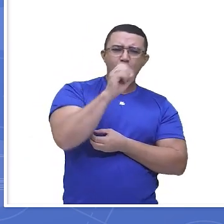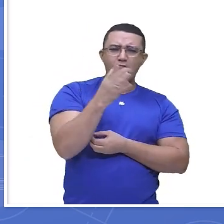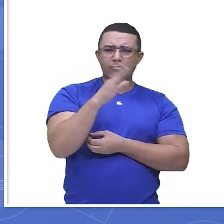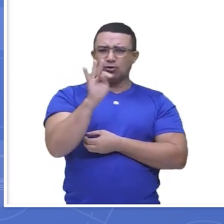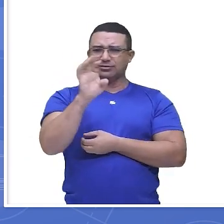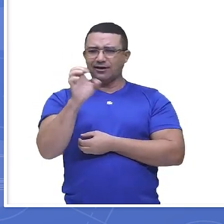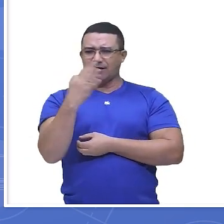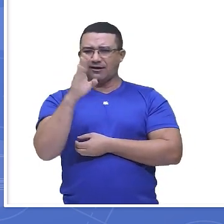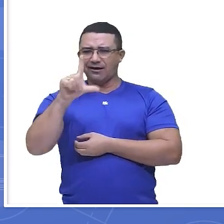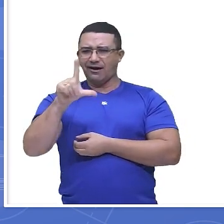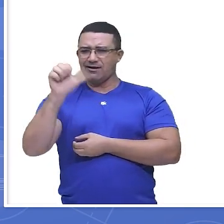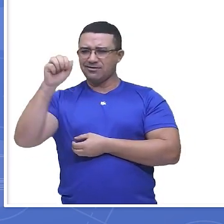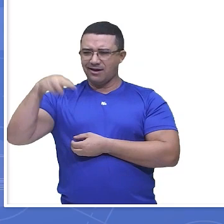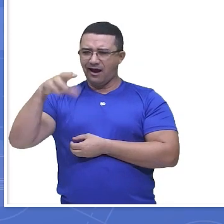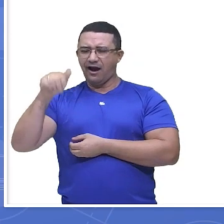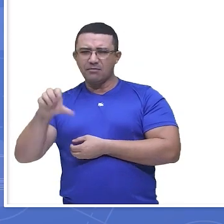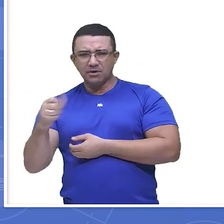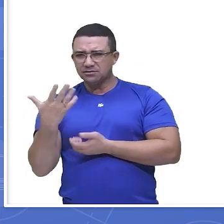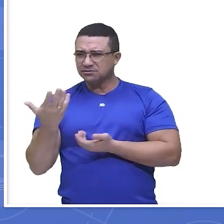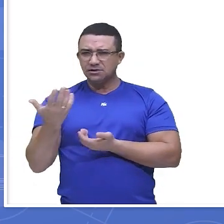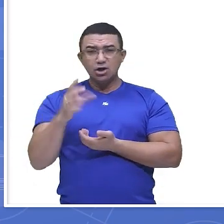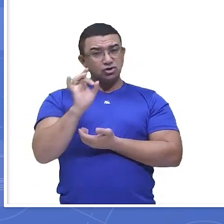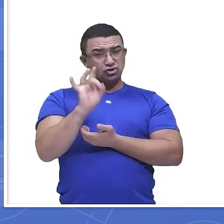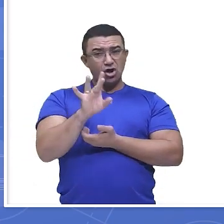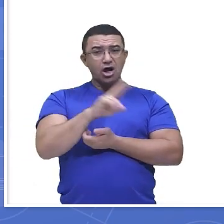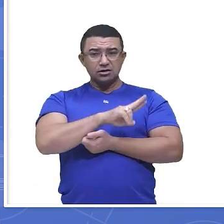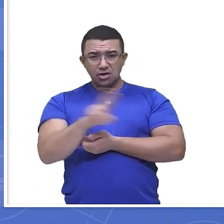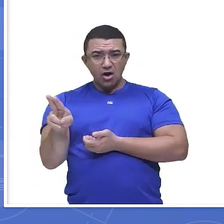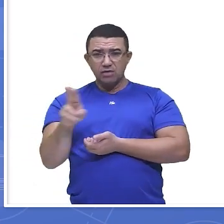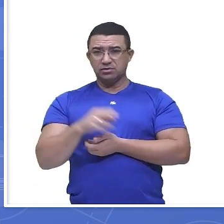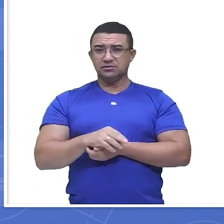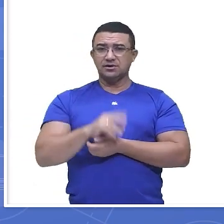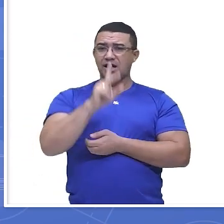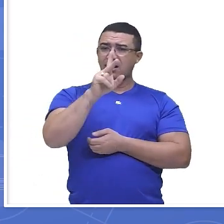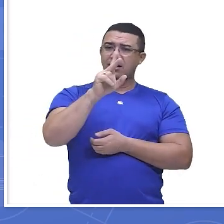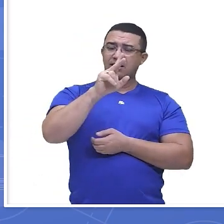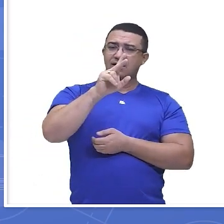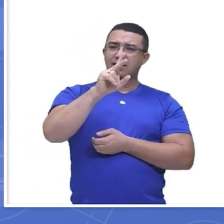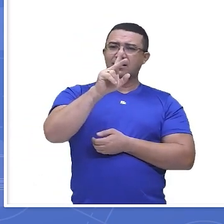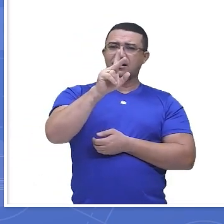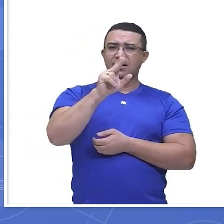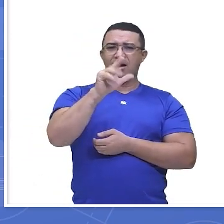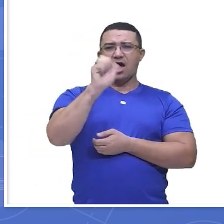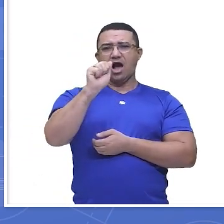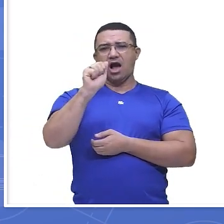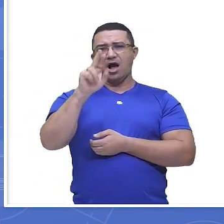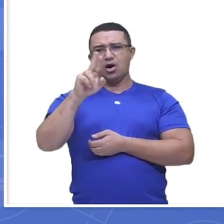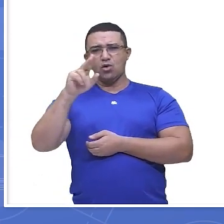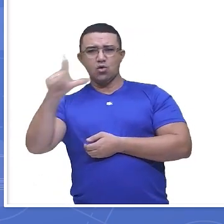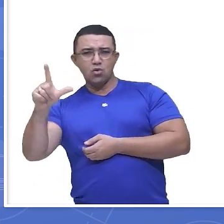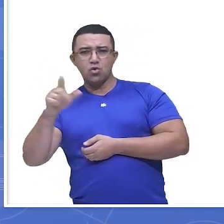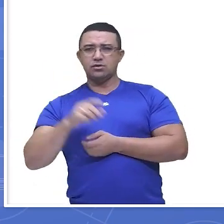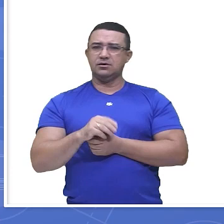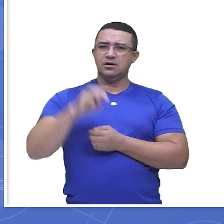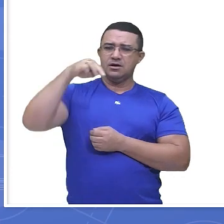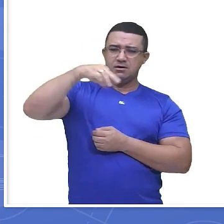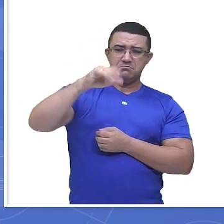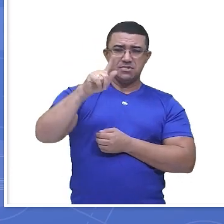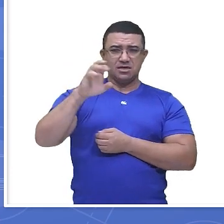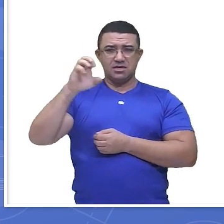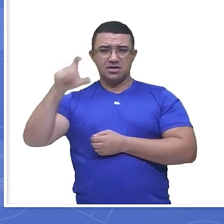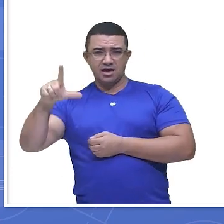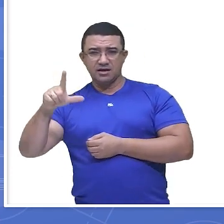Carmen, Raul, Miguel. Só o nome. Mas aqui, como nós estamos estudando, né, e analisando bem a frase,